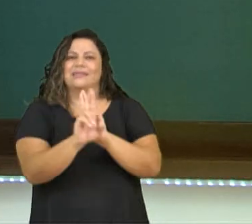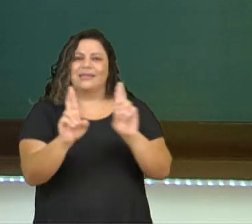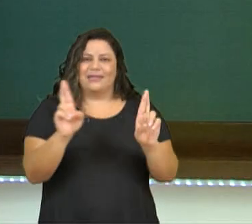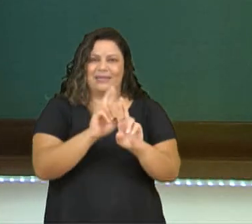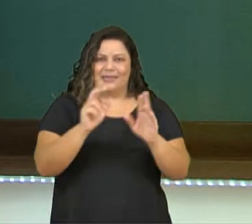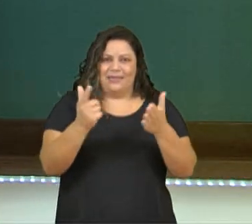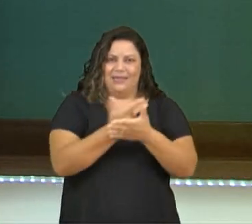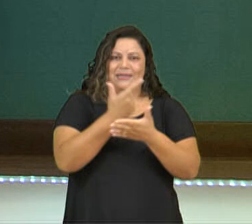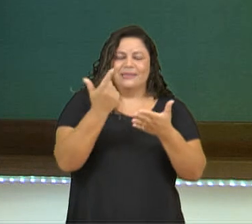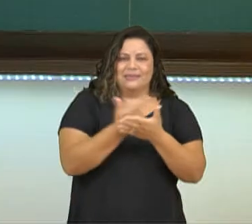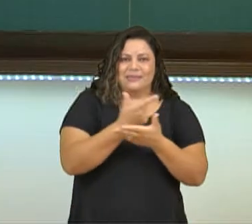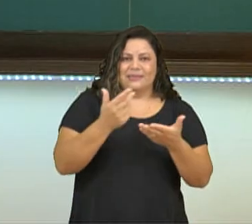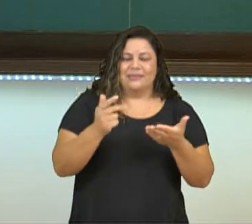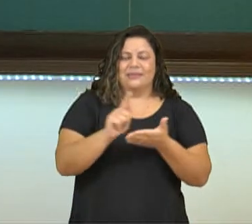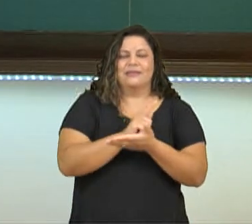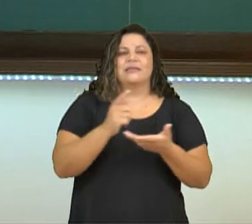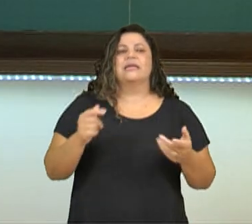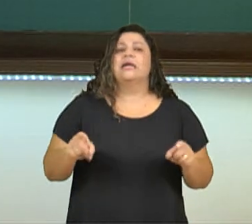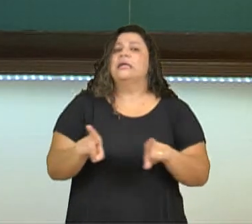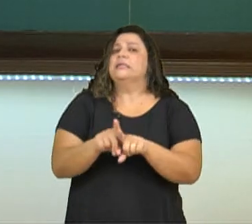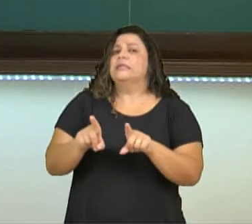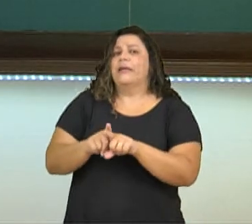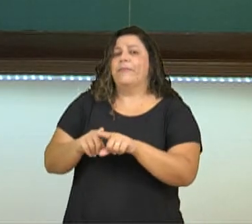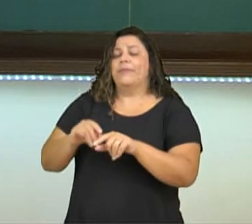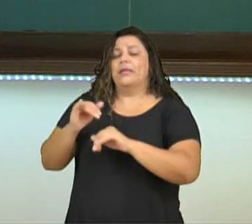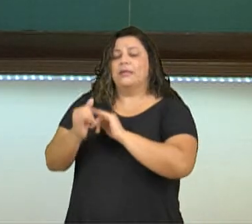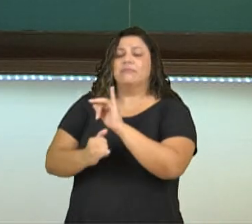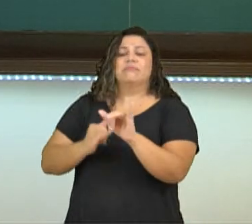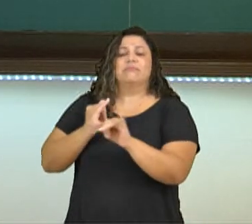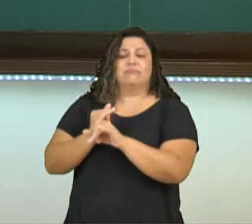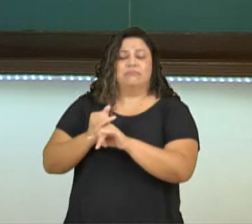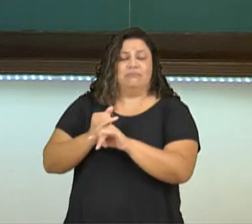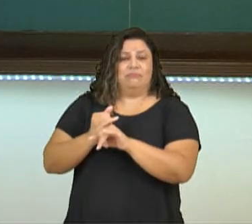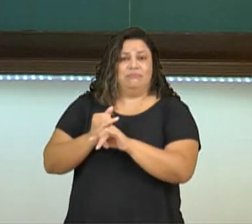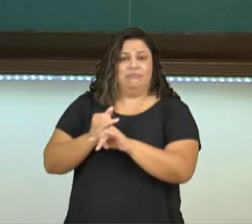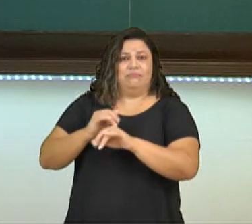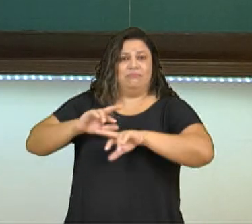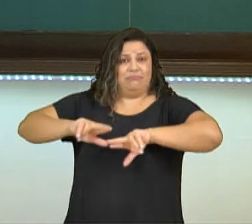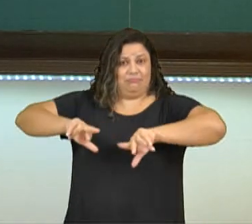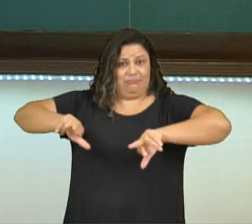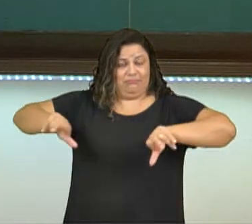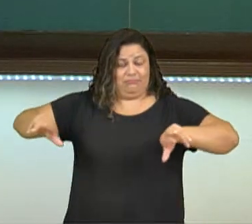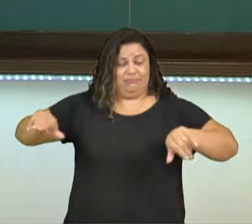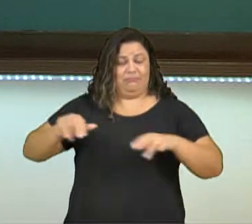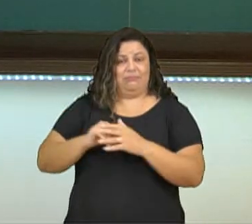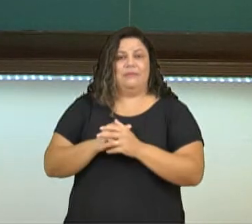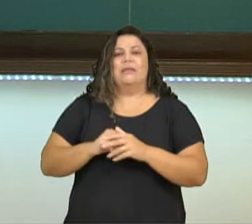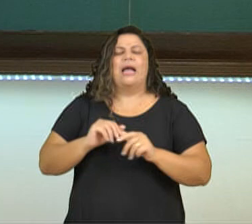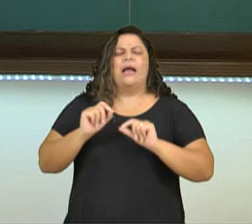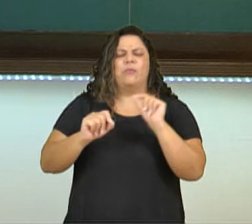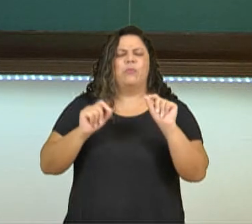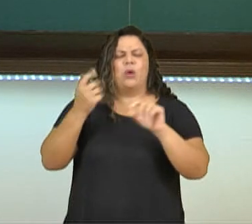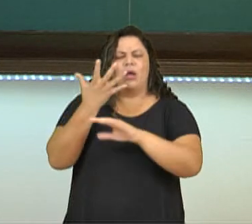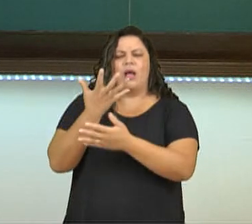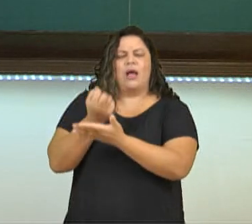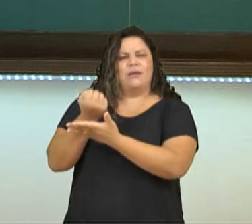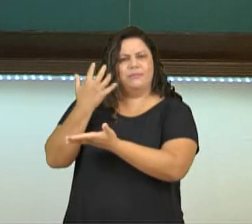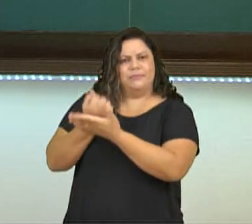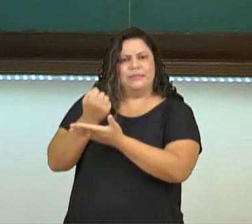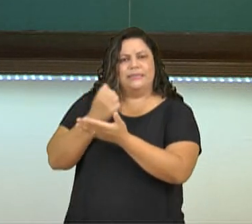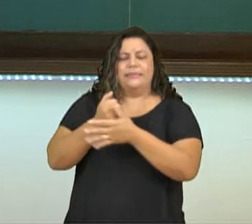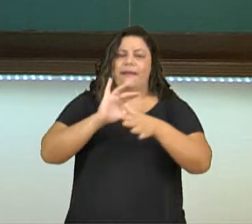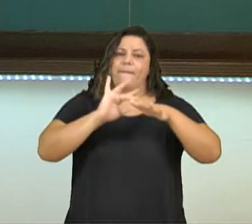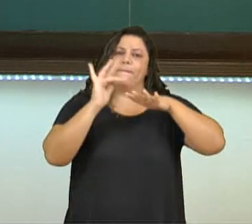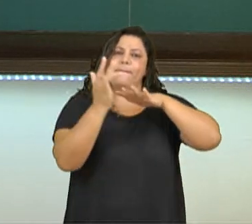tabloides. E também na internet. Quando a gente fala na internet, a gente pode pensar nos aplicativos de mídias sociais e também